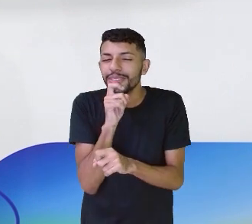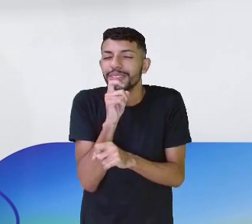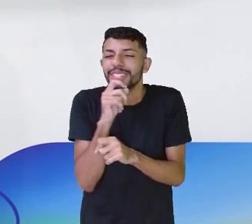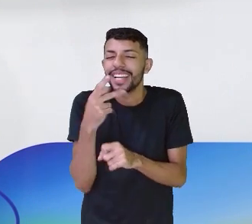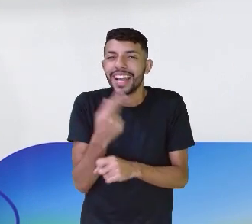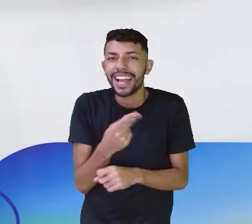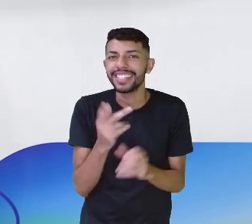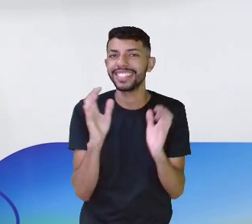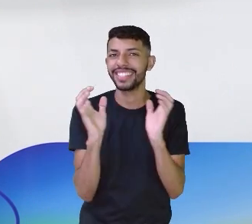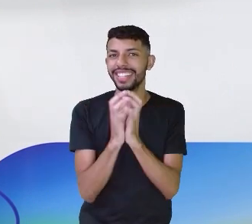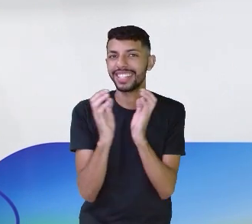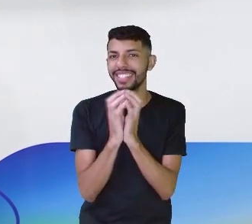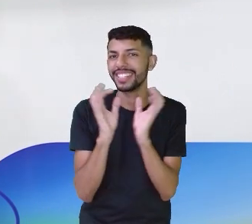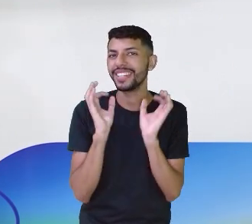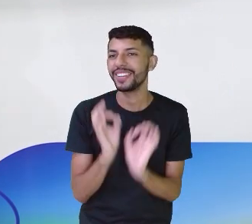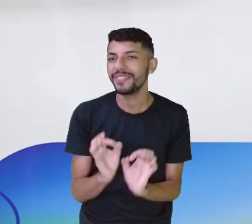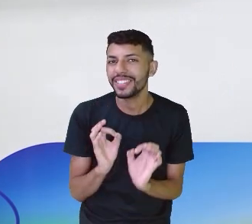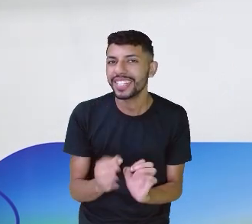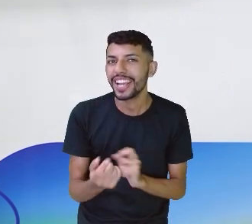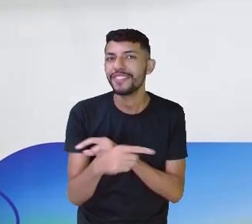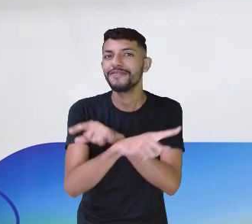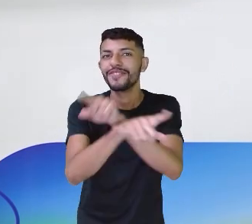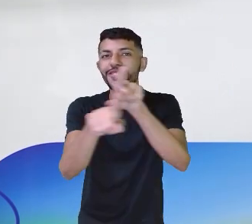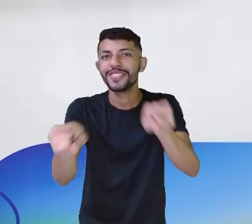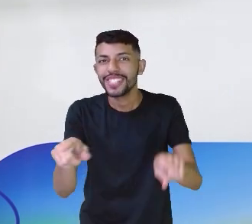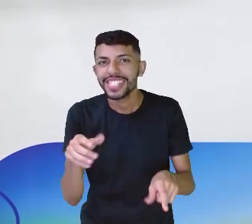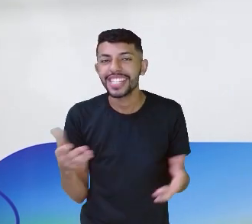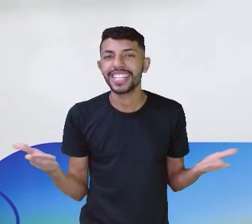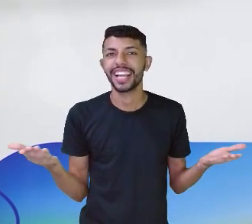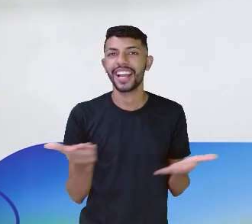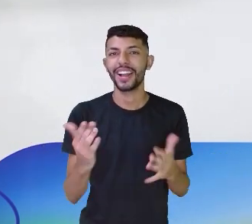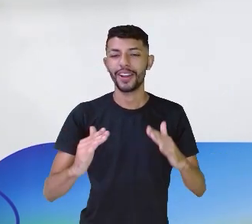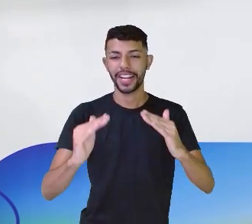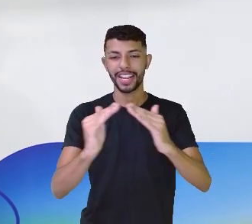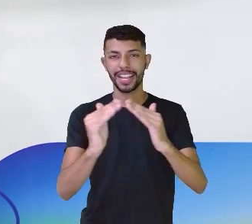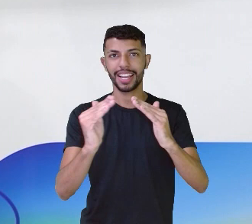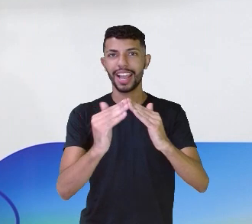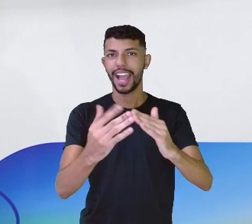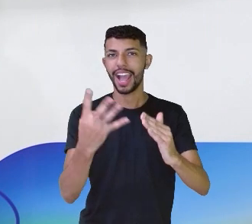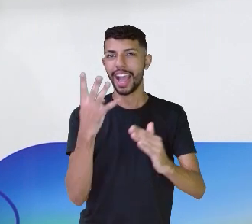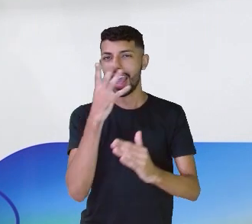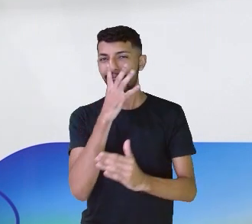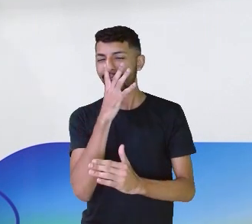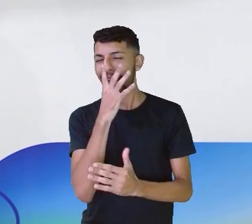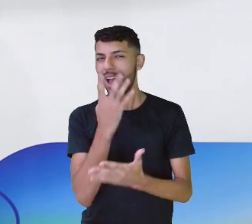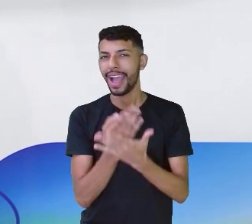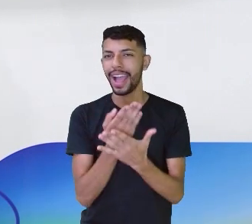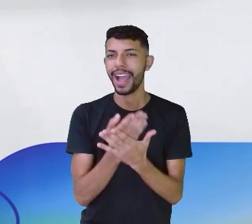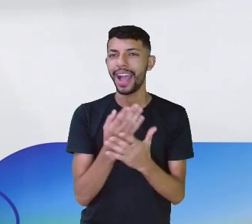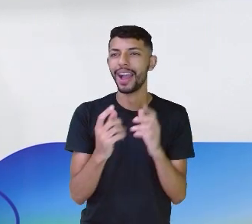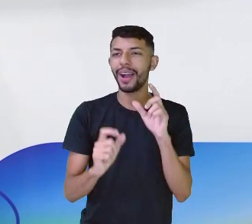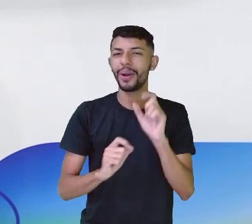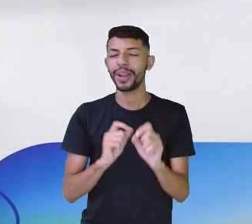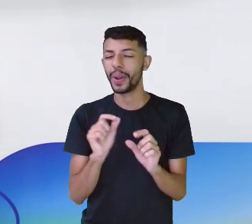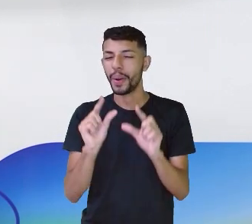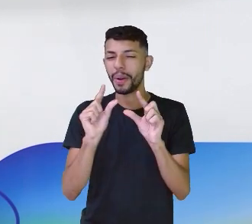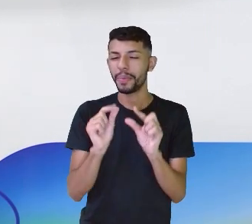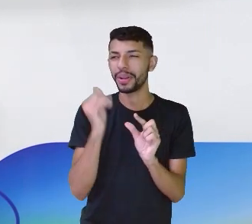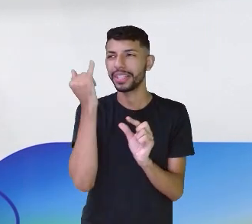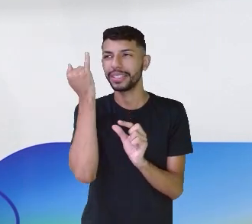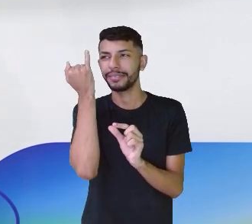de Recife. Vocês estão aí em casa acompanhando essa aula com um pouquinho de preguiça,